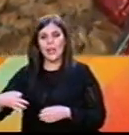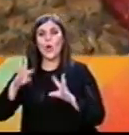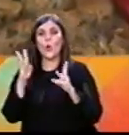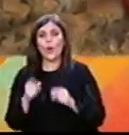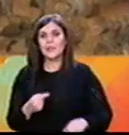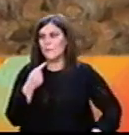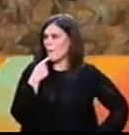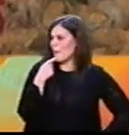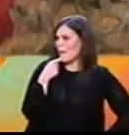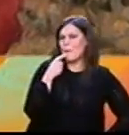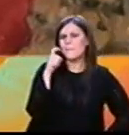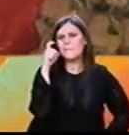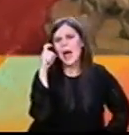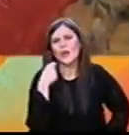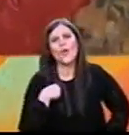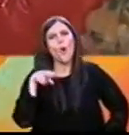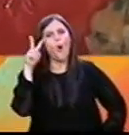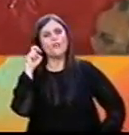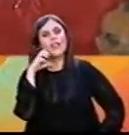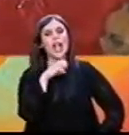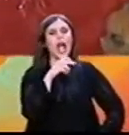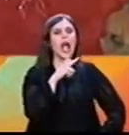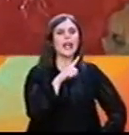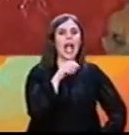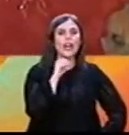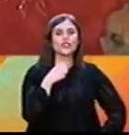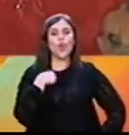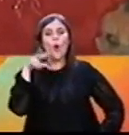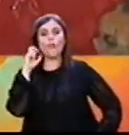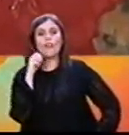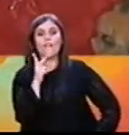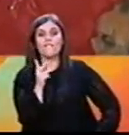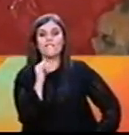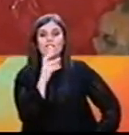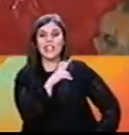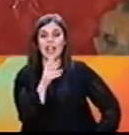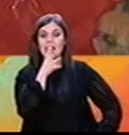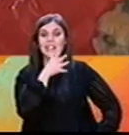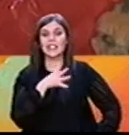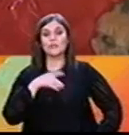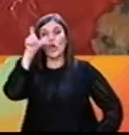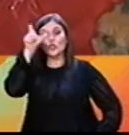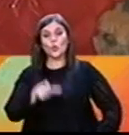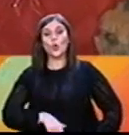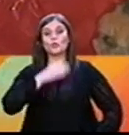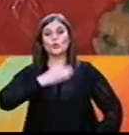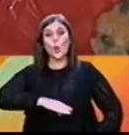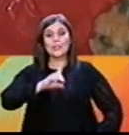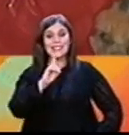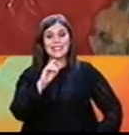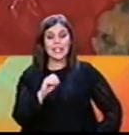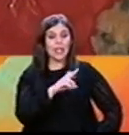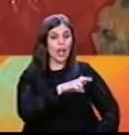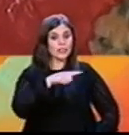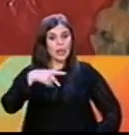Ai, que maldade que eu ouvi agora, Carlos Chapreira, nem imaginas. O Vieira disse-me que tu estás há 60 anos na RTP.